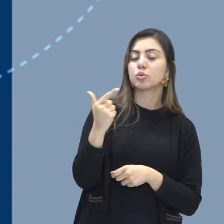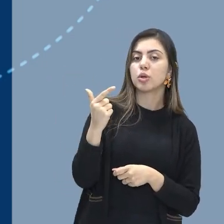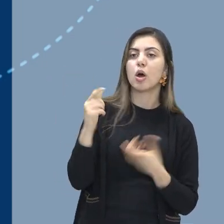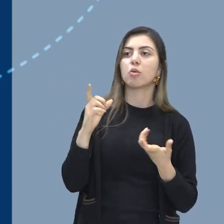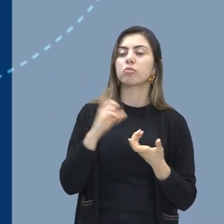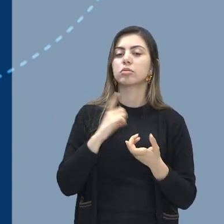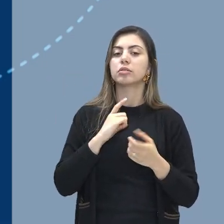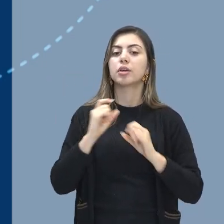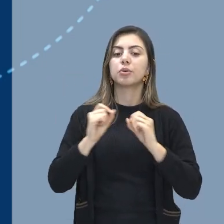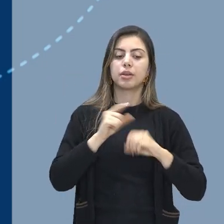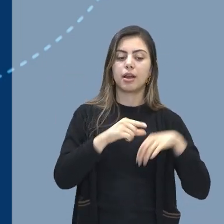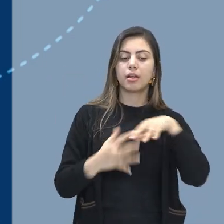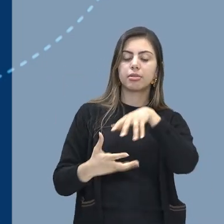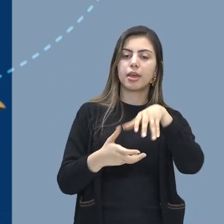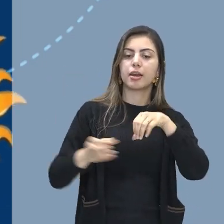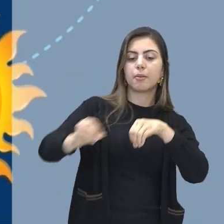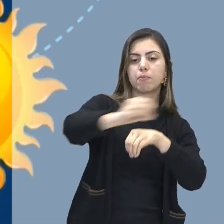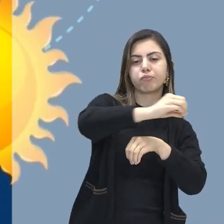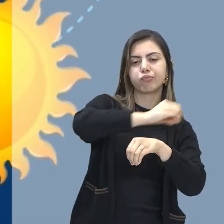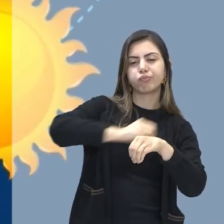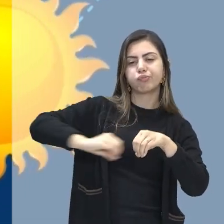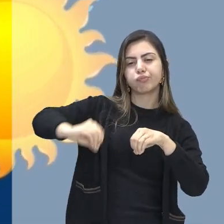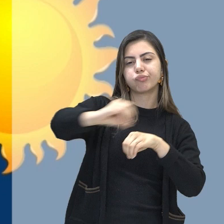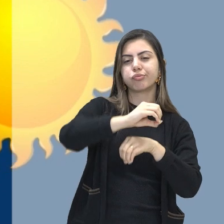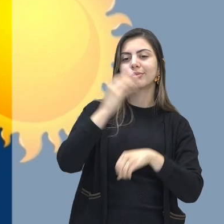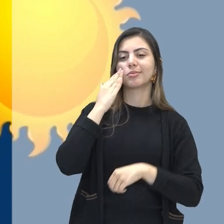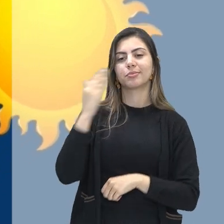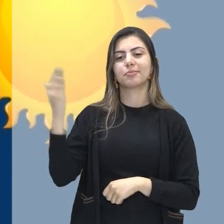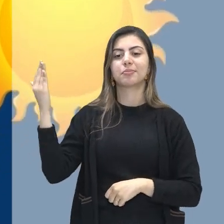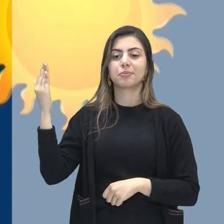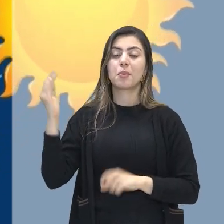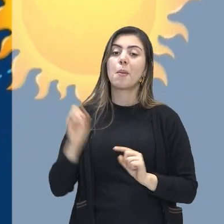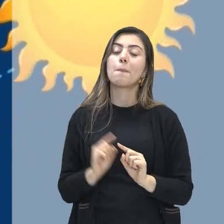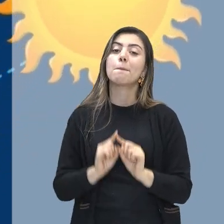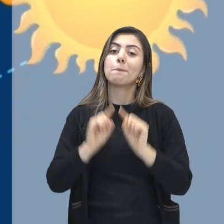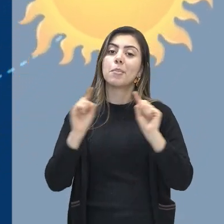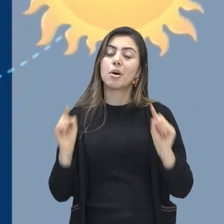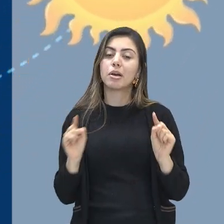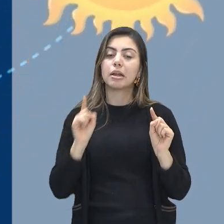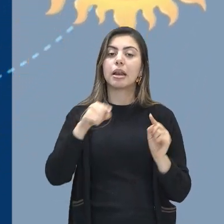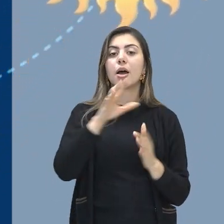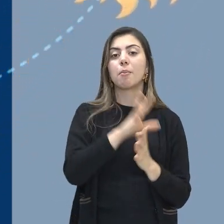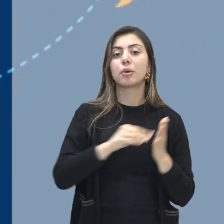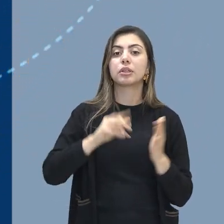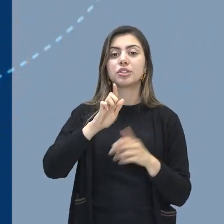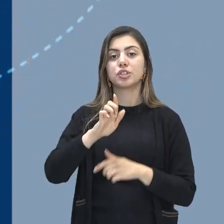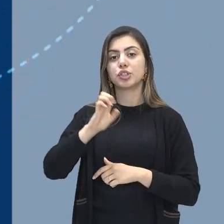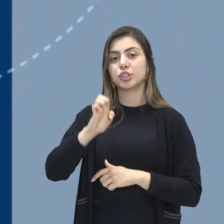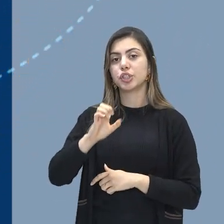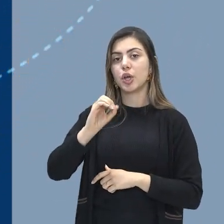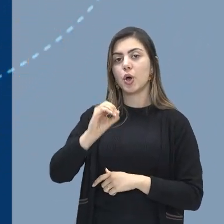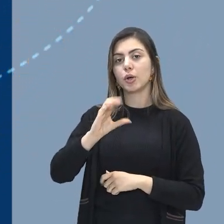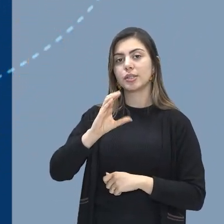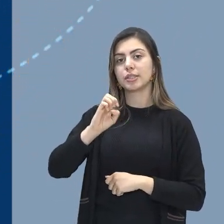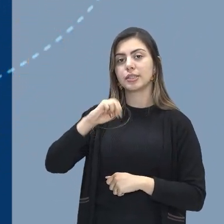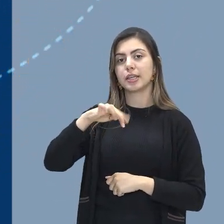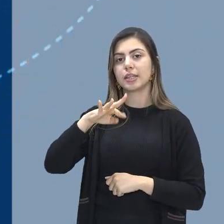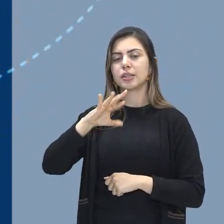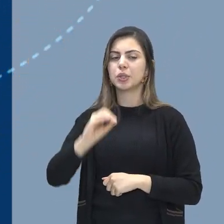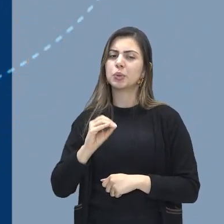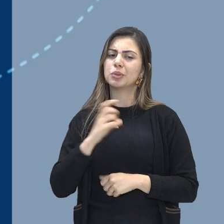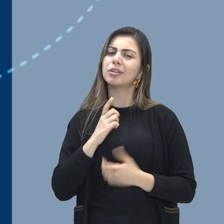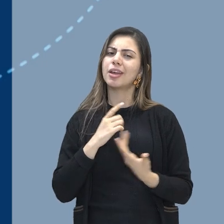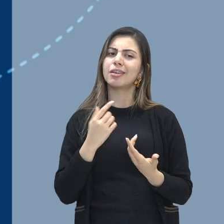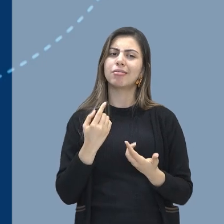observados giravam em torno da Terra, mas este modelo, chamado de modelo geocêntrico, apresentava diversas